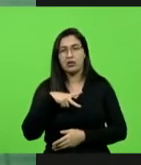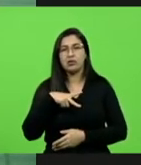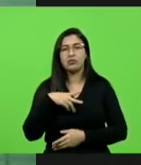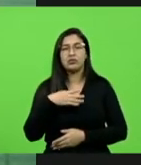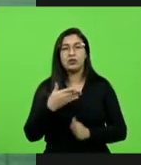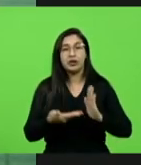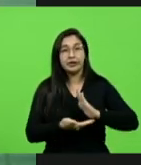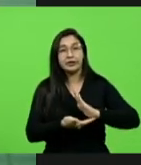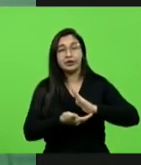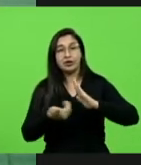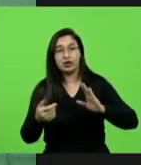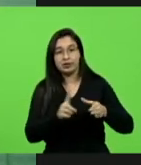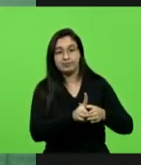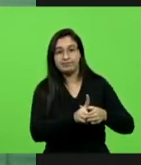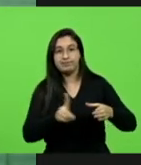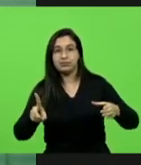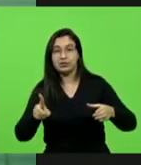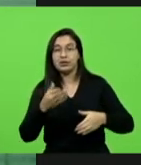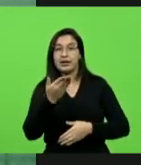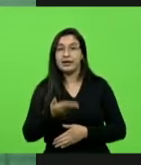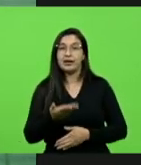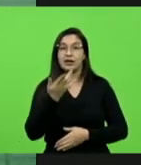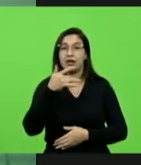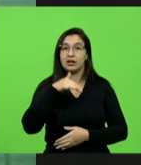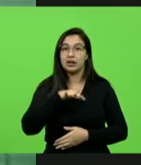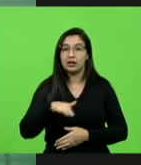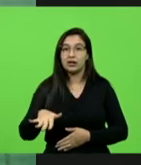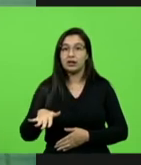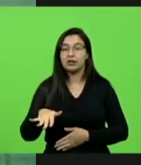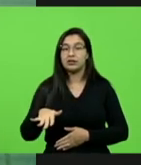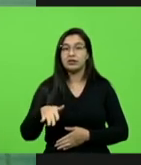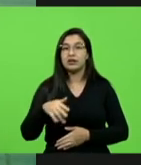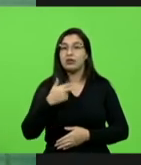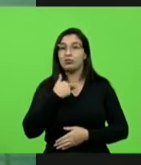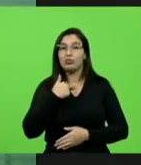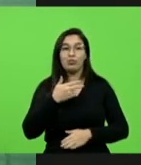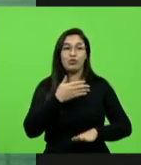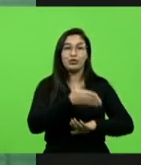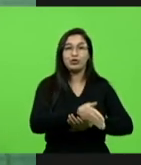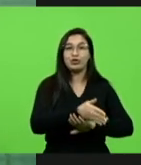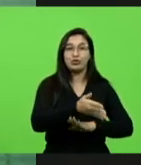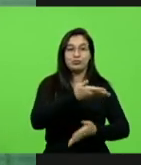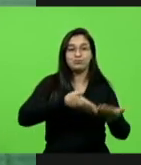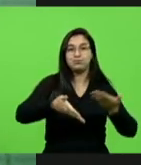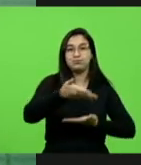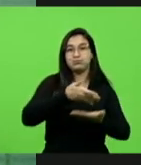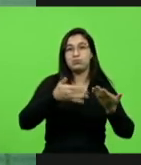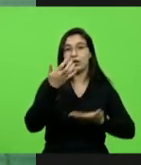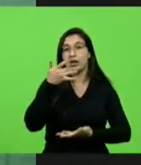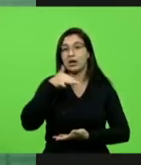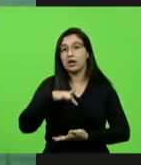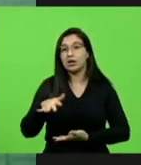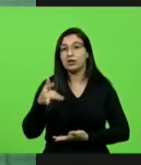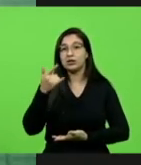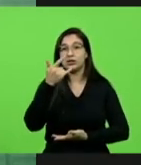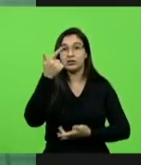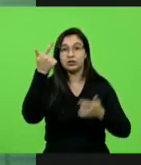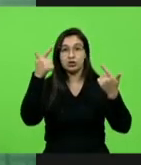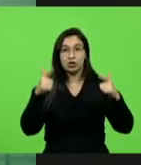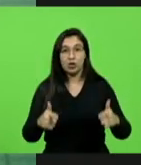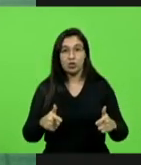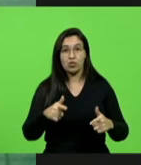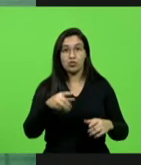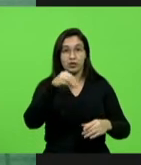retirar, né, usurpar da criança o direito de estar com outras crianças no espaço coletivo da